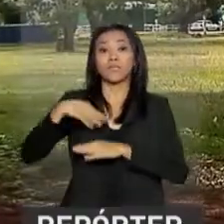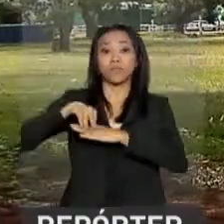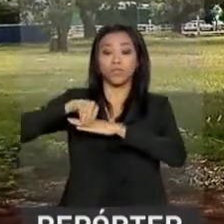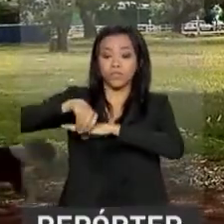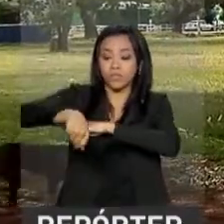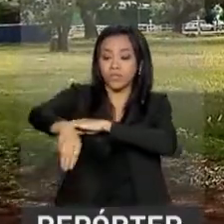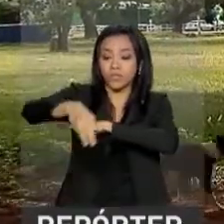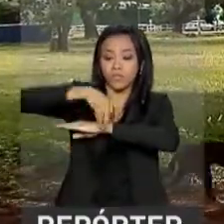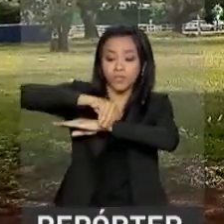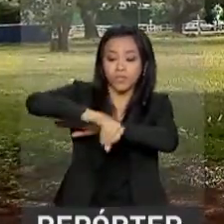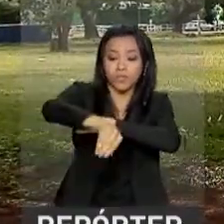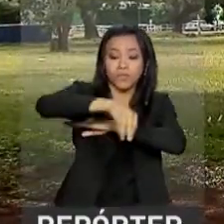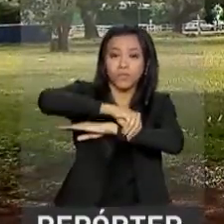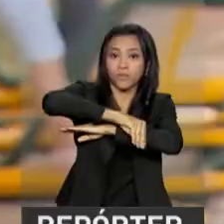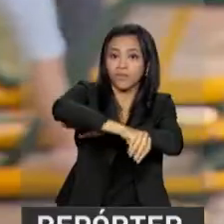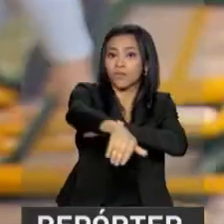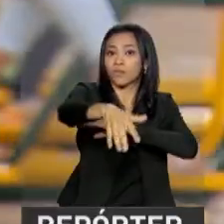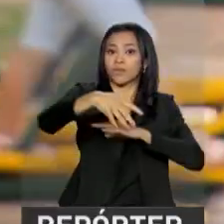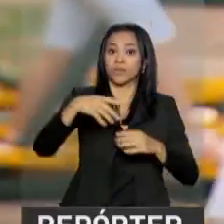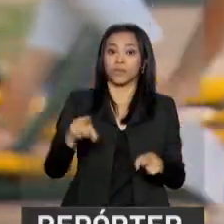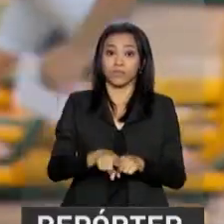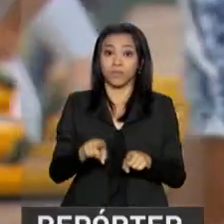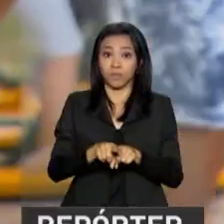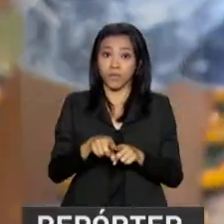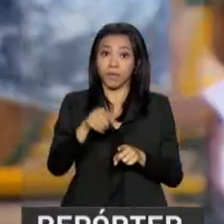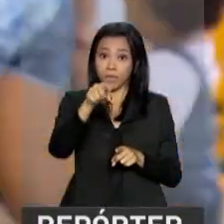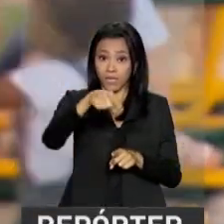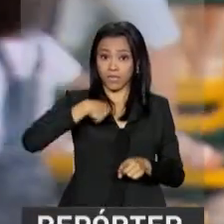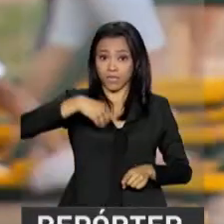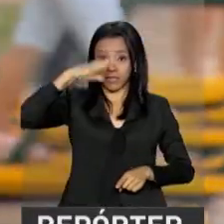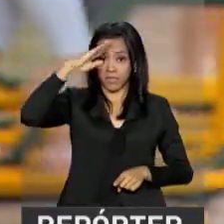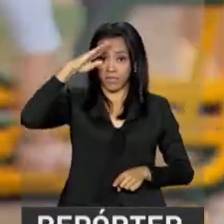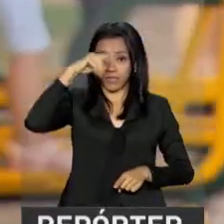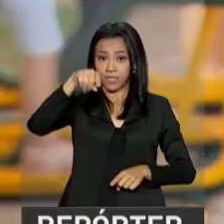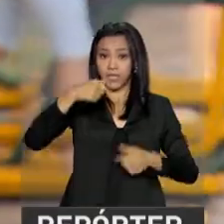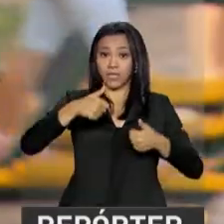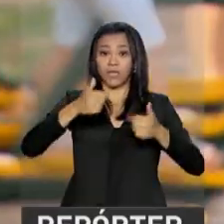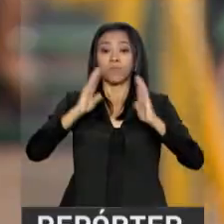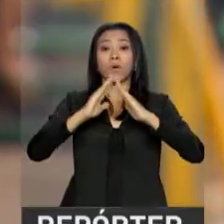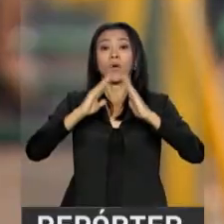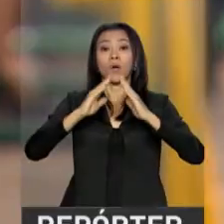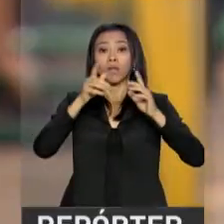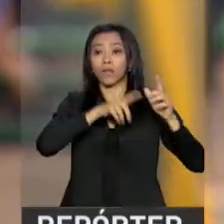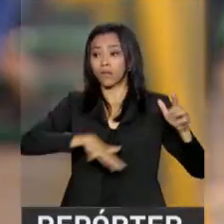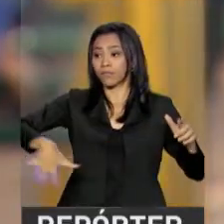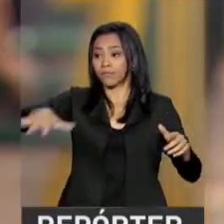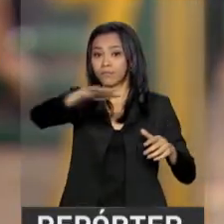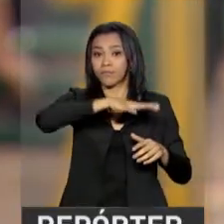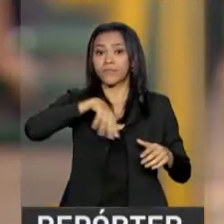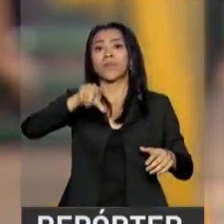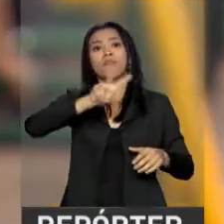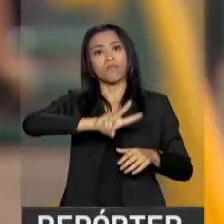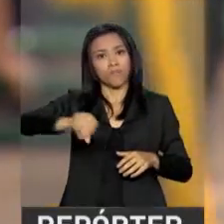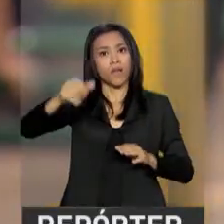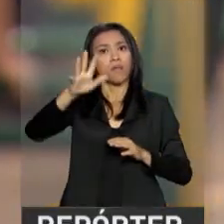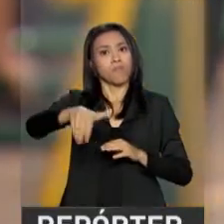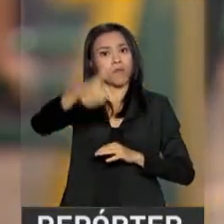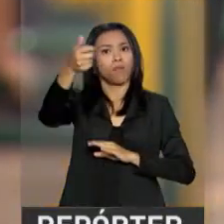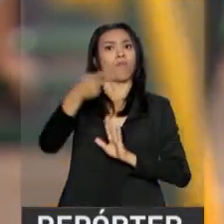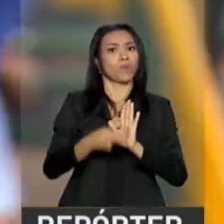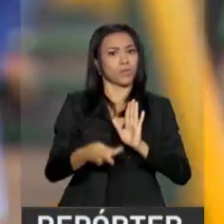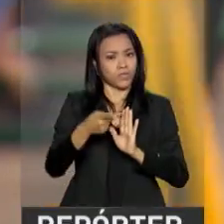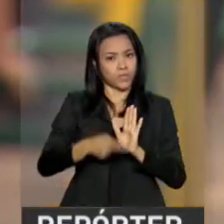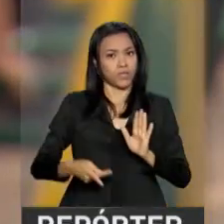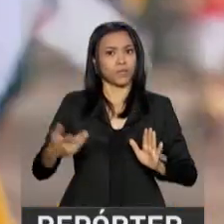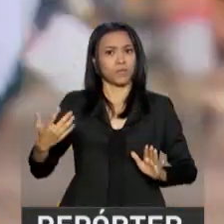e fossas ecológicas pra esse sargento que morar cinco anos na vila o projeto vai melhorar a qualidade